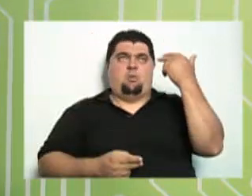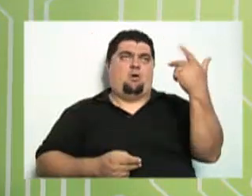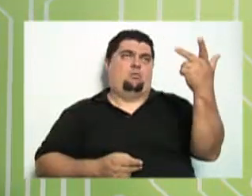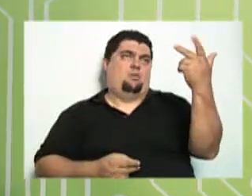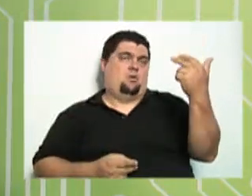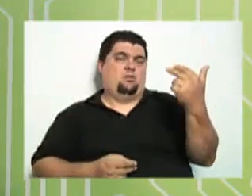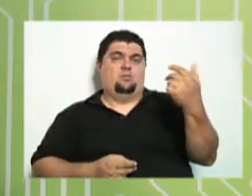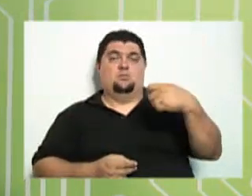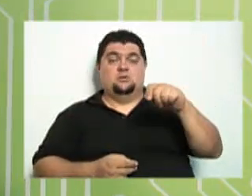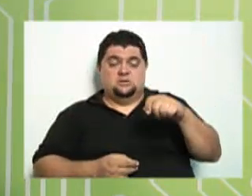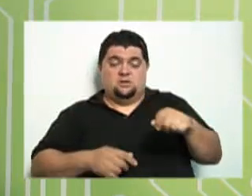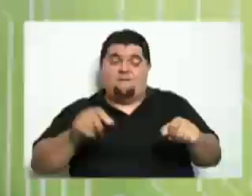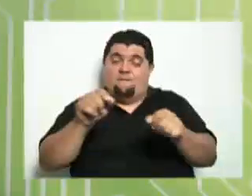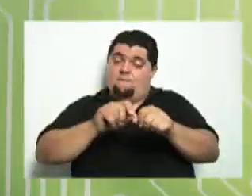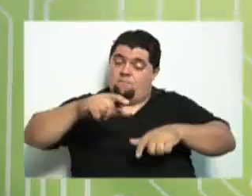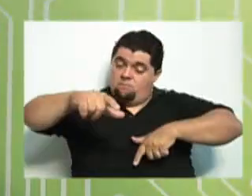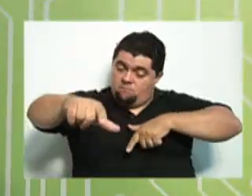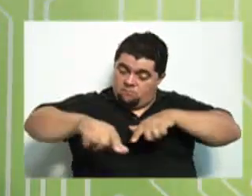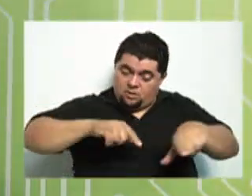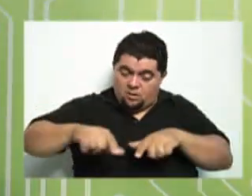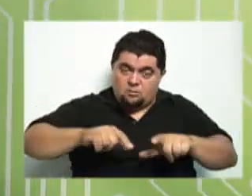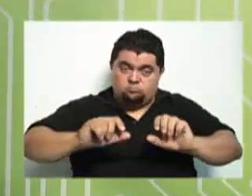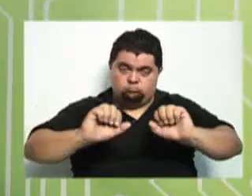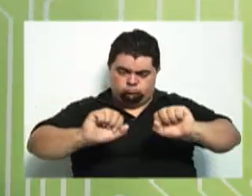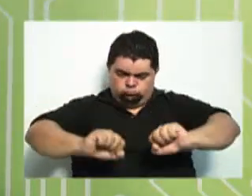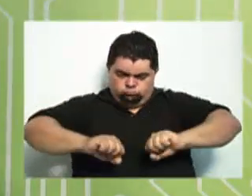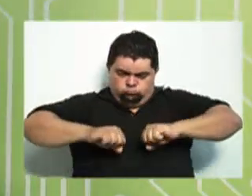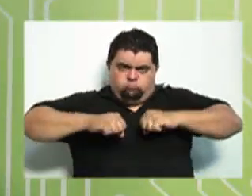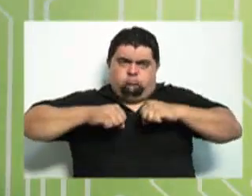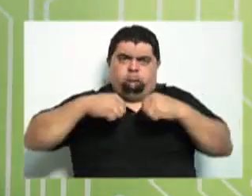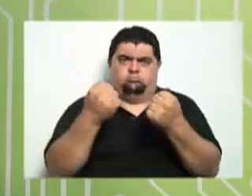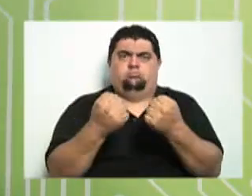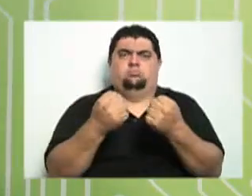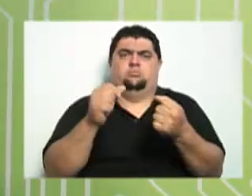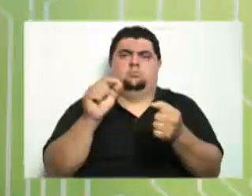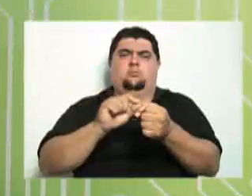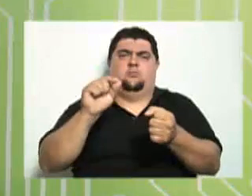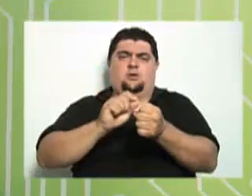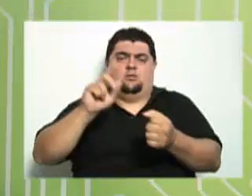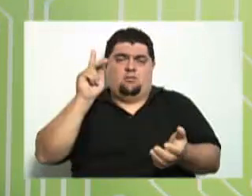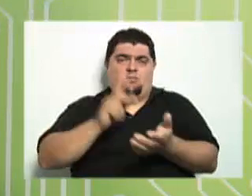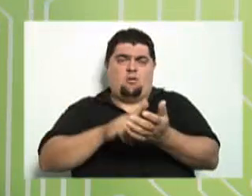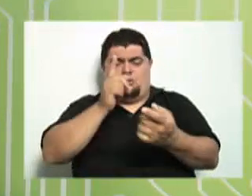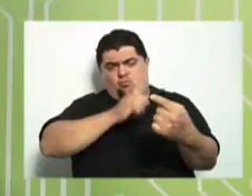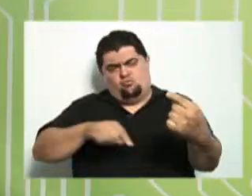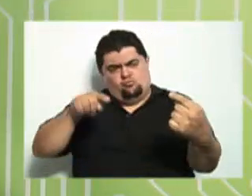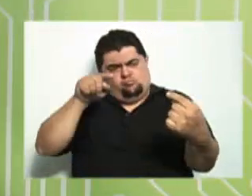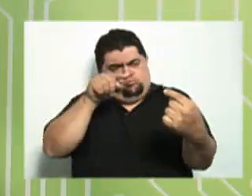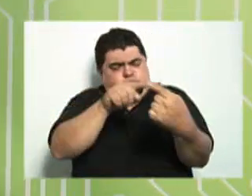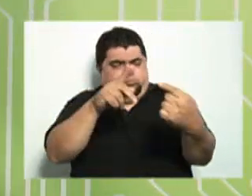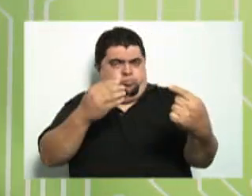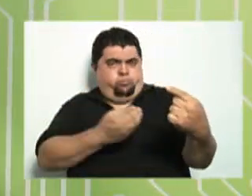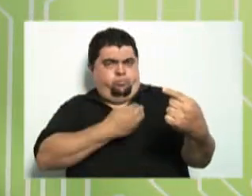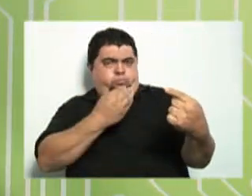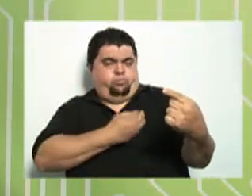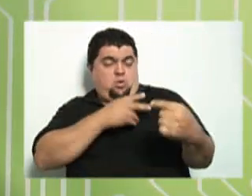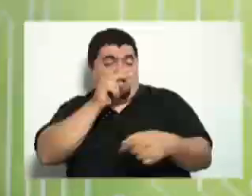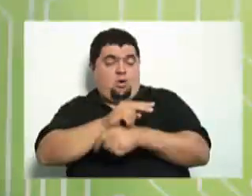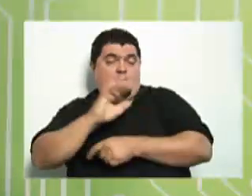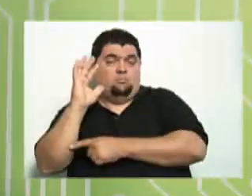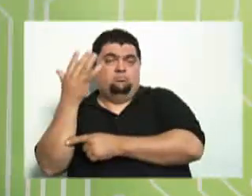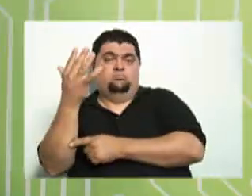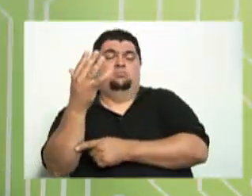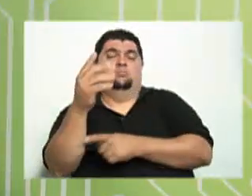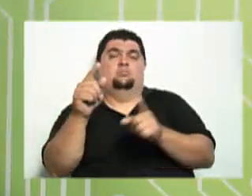ser proativos. Precisamos realmente agir e buscar como meta essa conservação do meio ambiente,